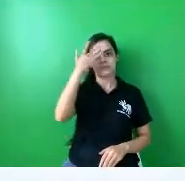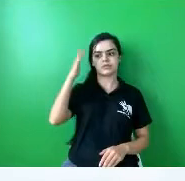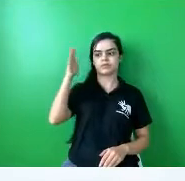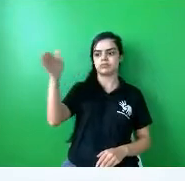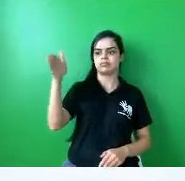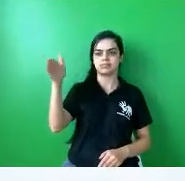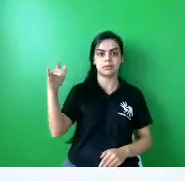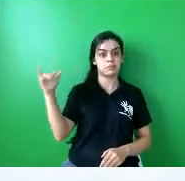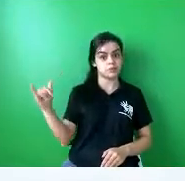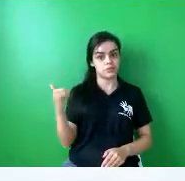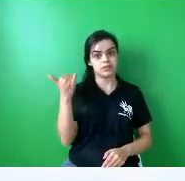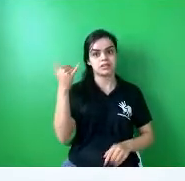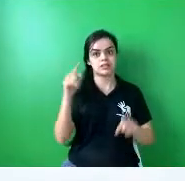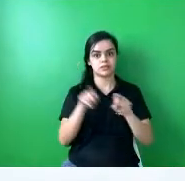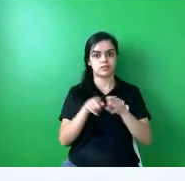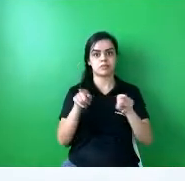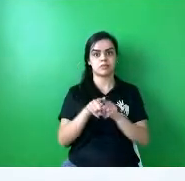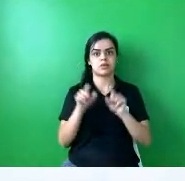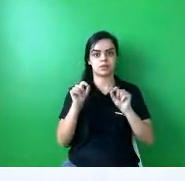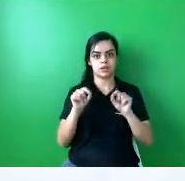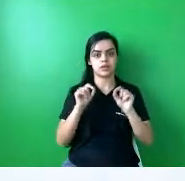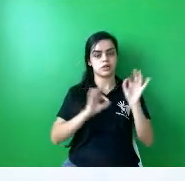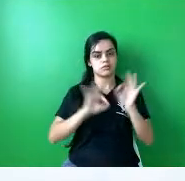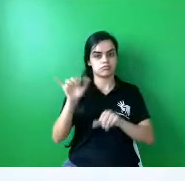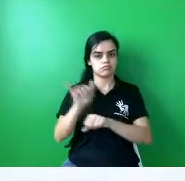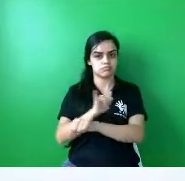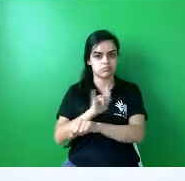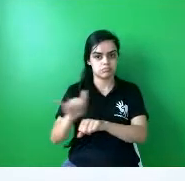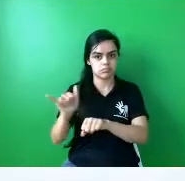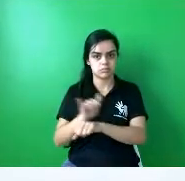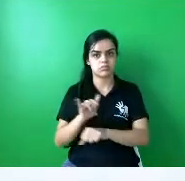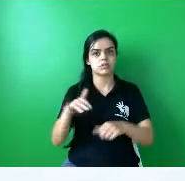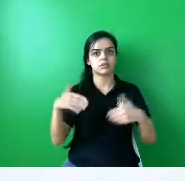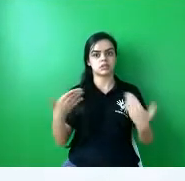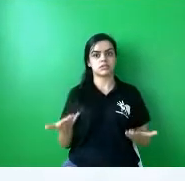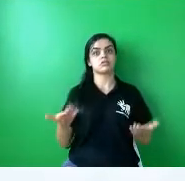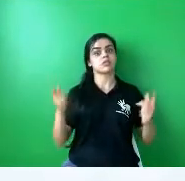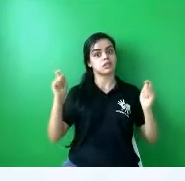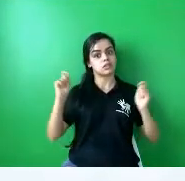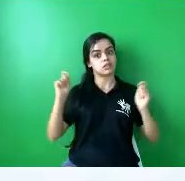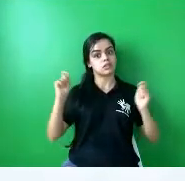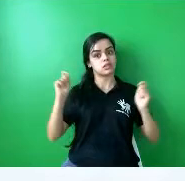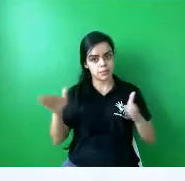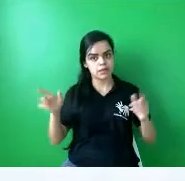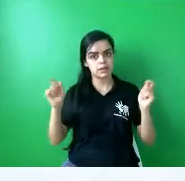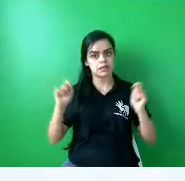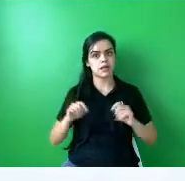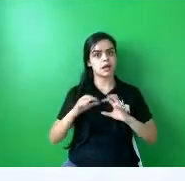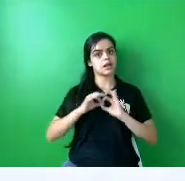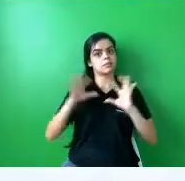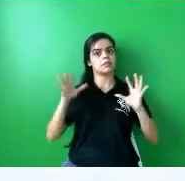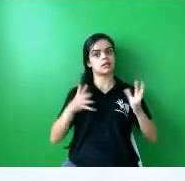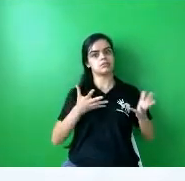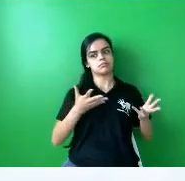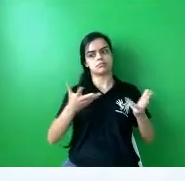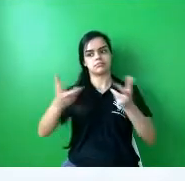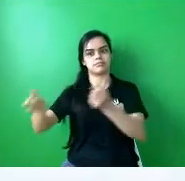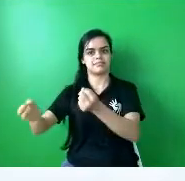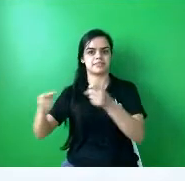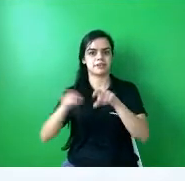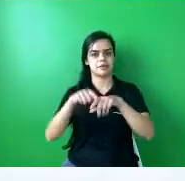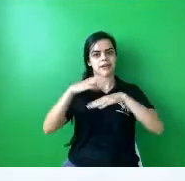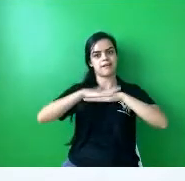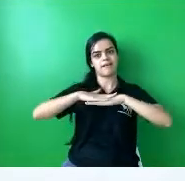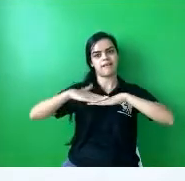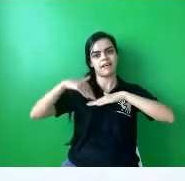A gente já tem aí bolando estratégias para que na medida que for abrindo, a gente possa receber todos vocês com o maior carinho,